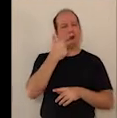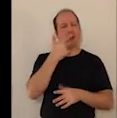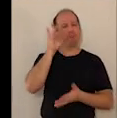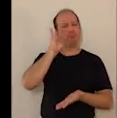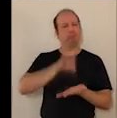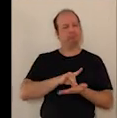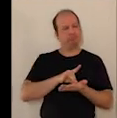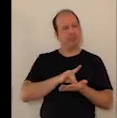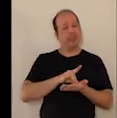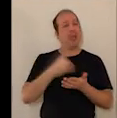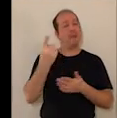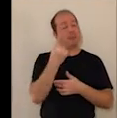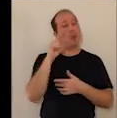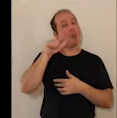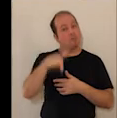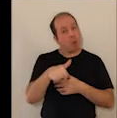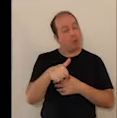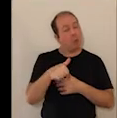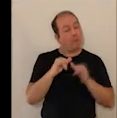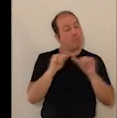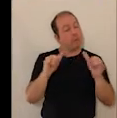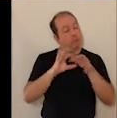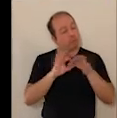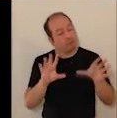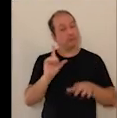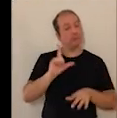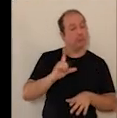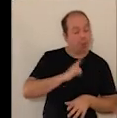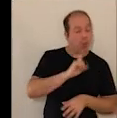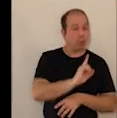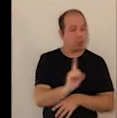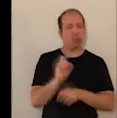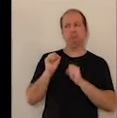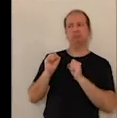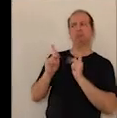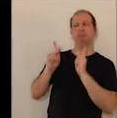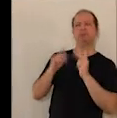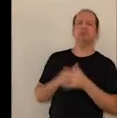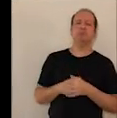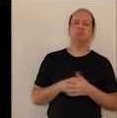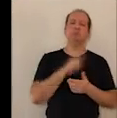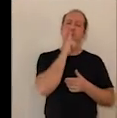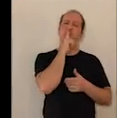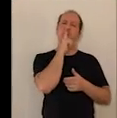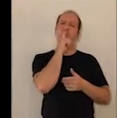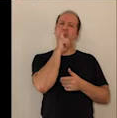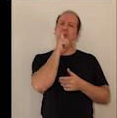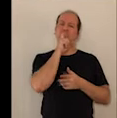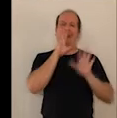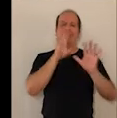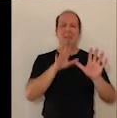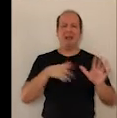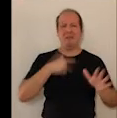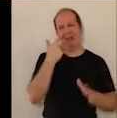dele até que eu lhe dê permissão. Tá, Eu juro. Embora nunca se deva